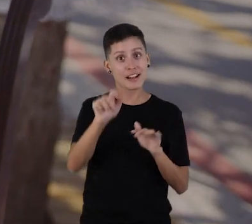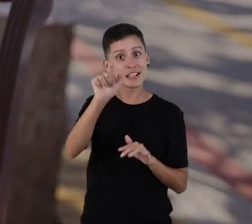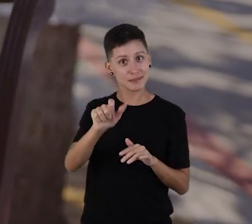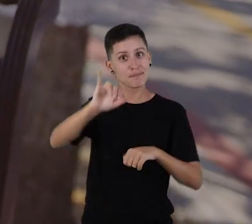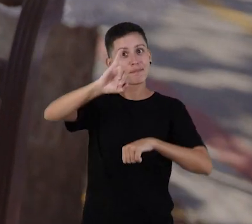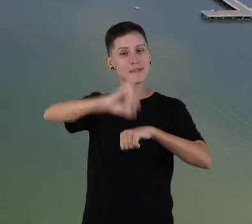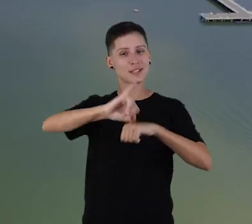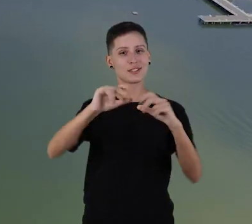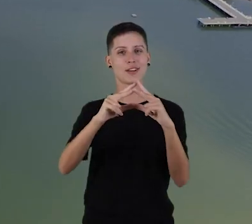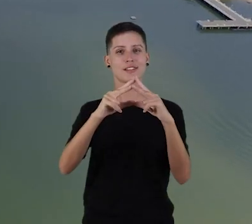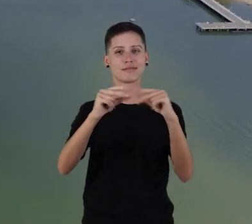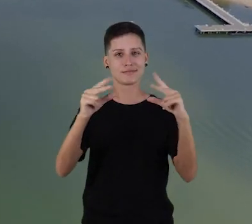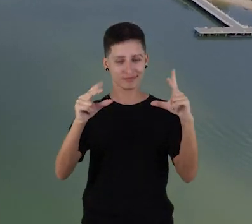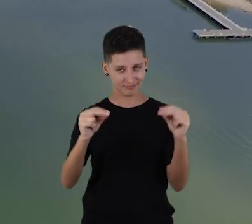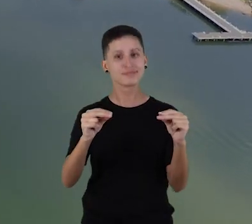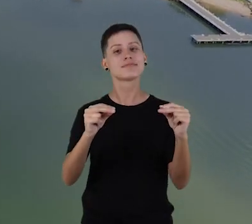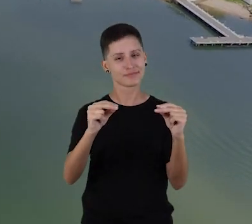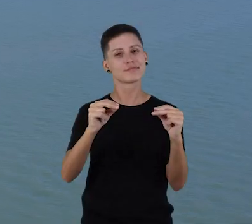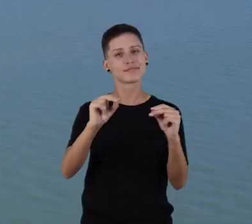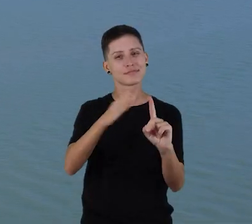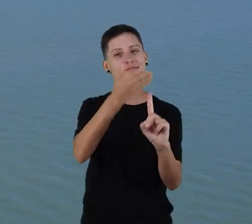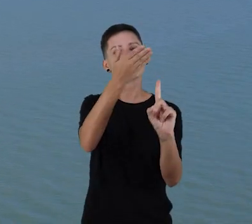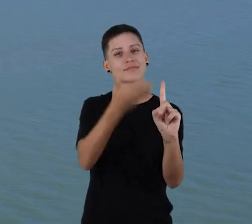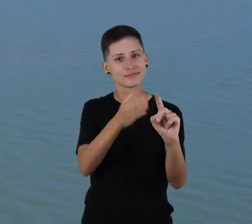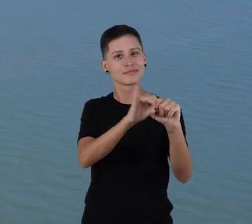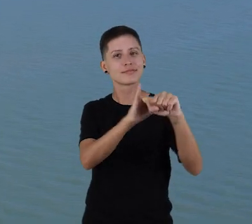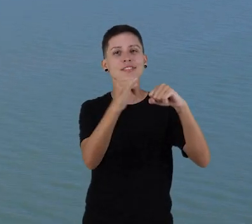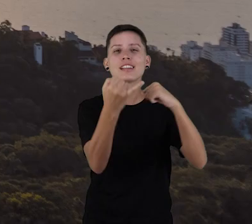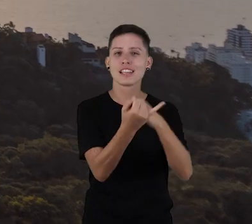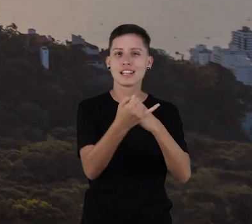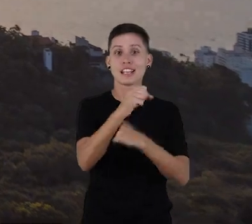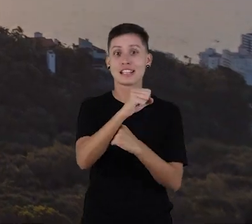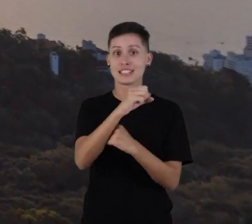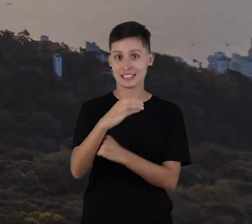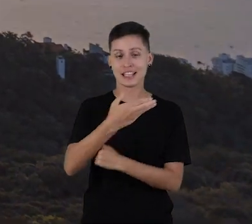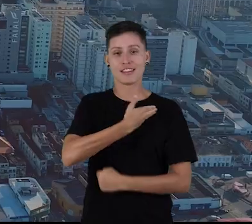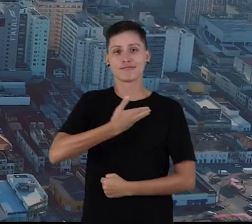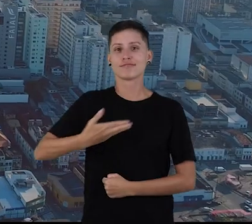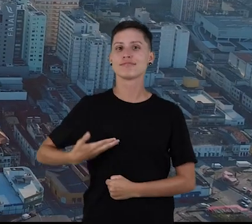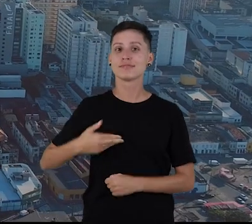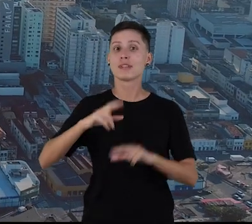de quem tem Florianópolis como a sua capital. Uma homenagem do governo de